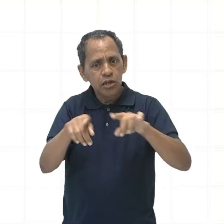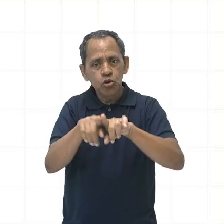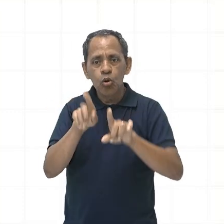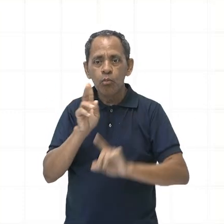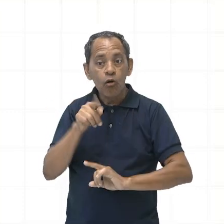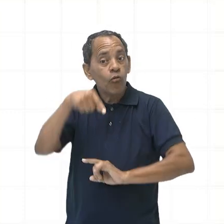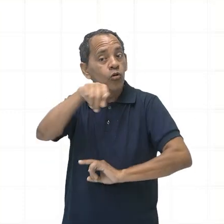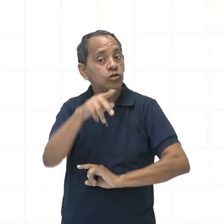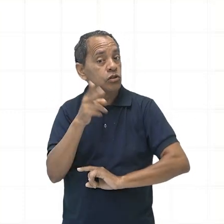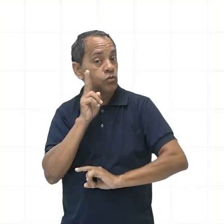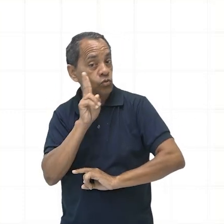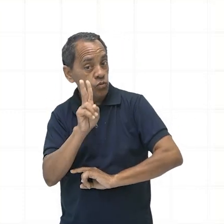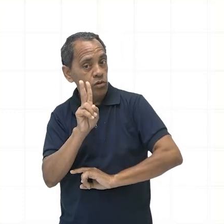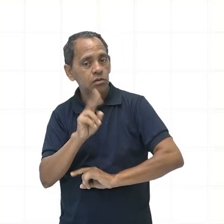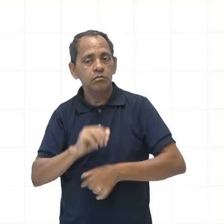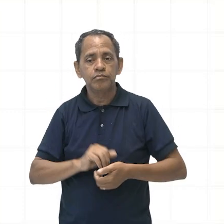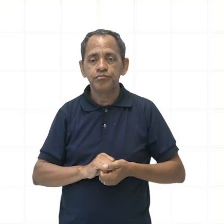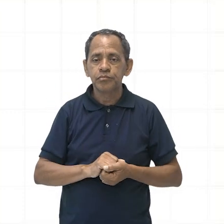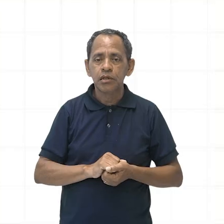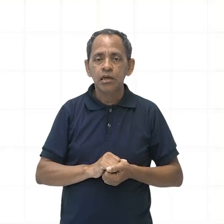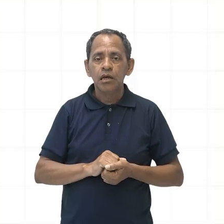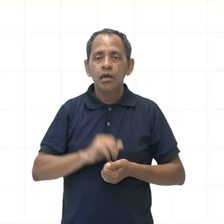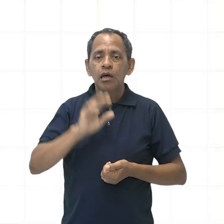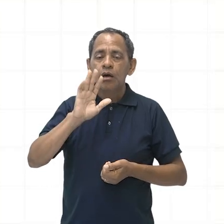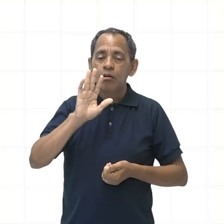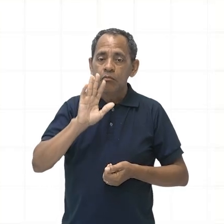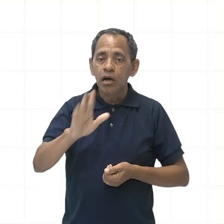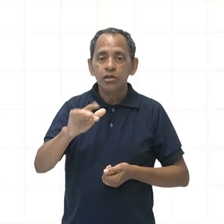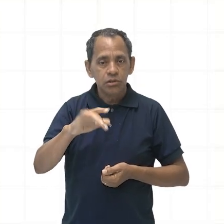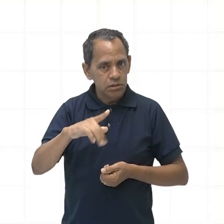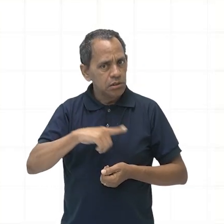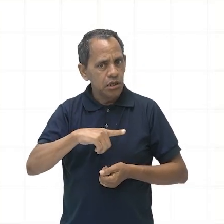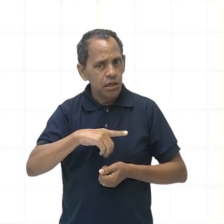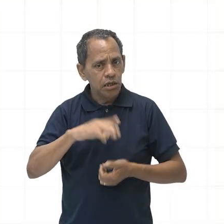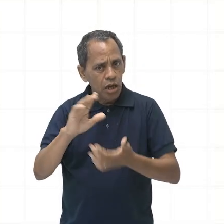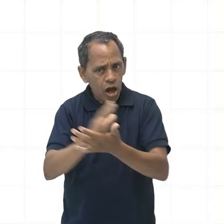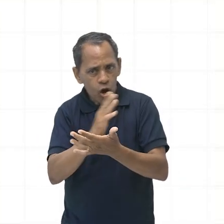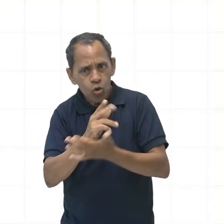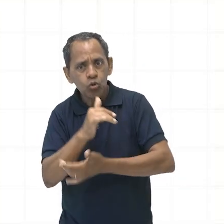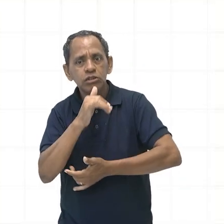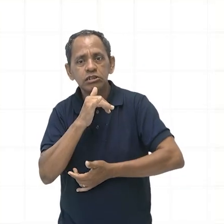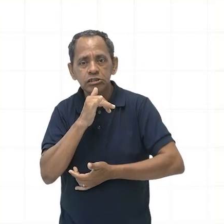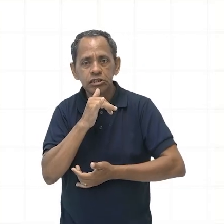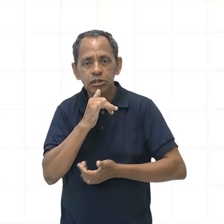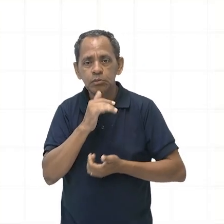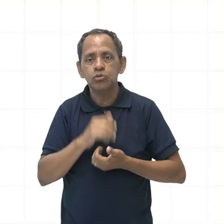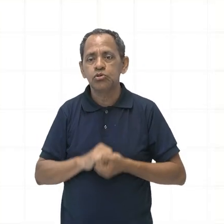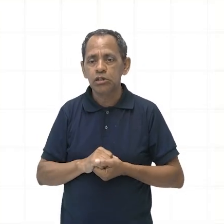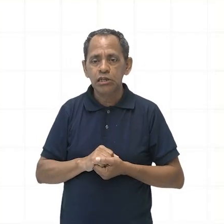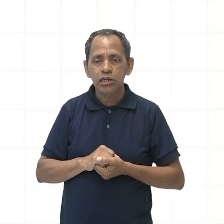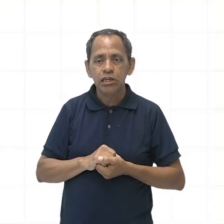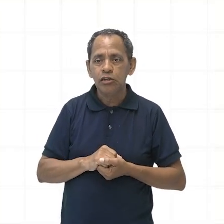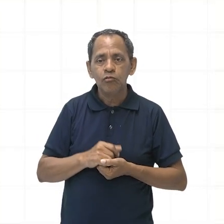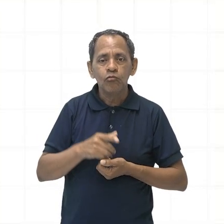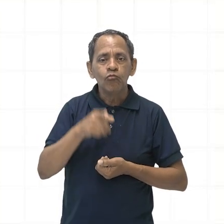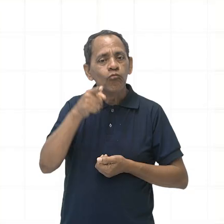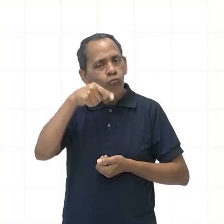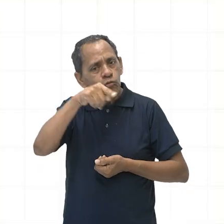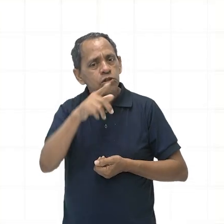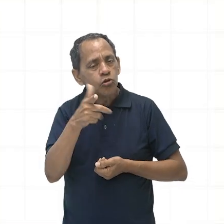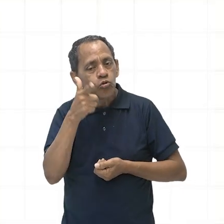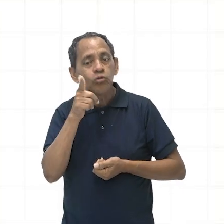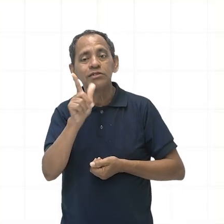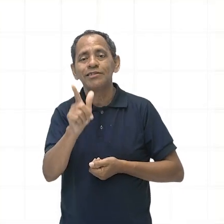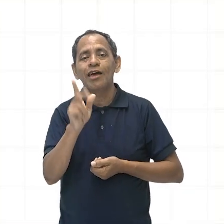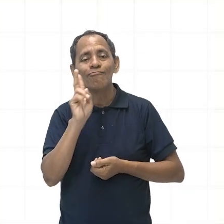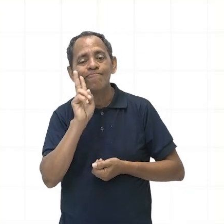em outros problemas, esses lados eles podem não estar assim bonitinhos para vocês visualizarem.